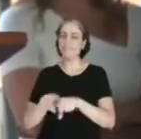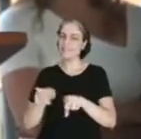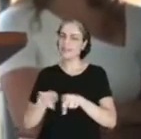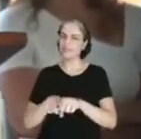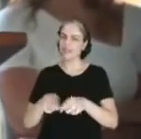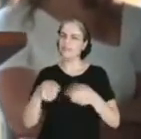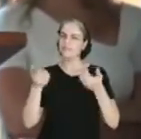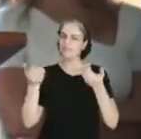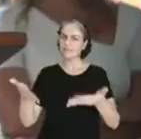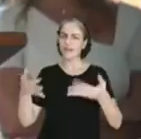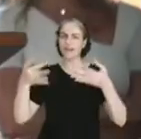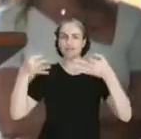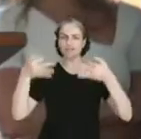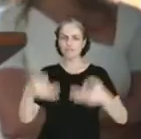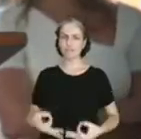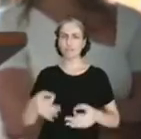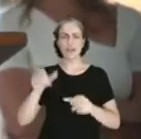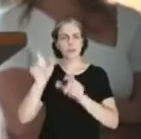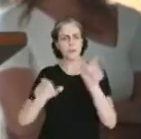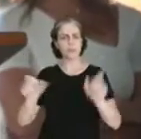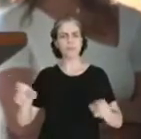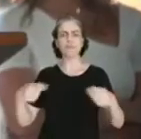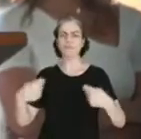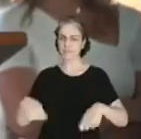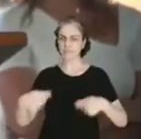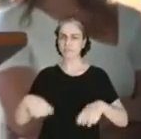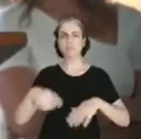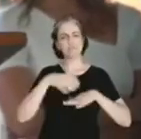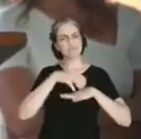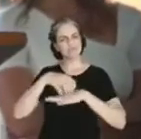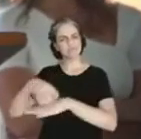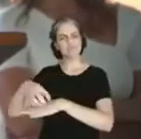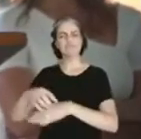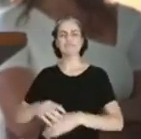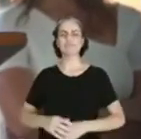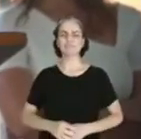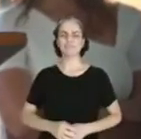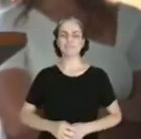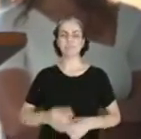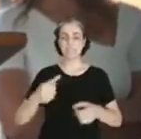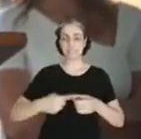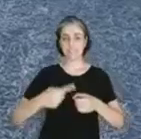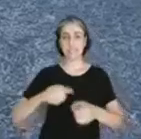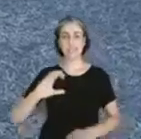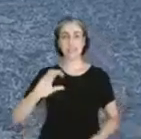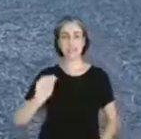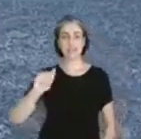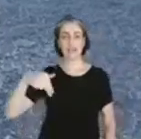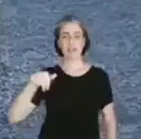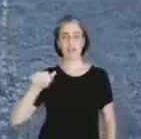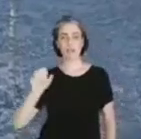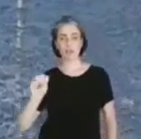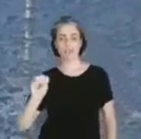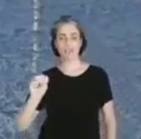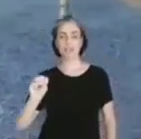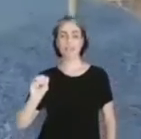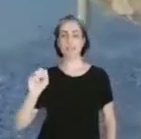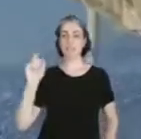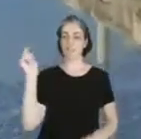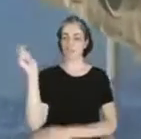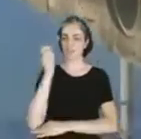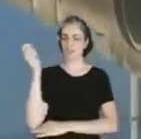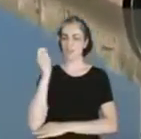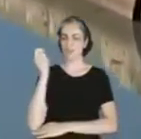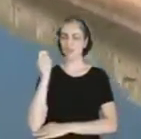e, sobretudo, dar dignidade às pessoas que precisam ser transportada no seu dia a dia. Em Canoas, no Rio Grande do Sul,